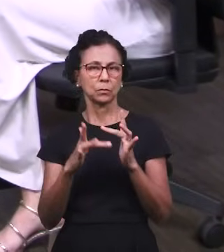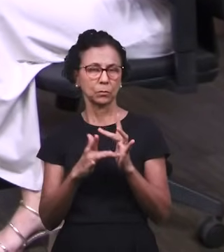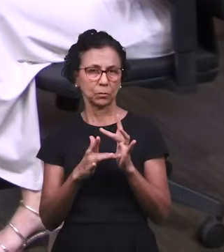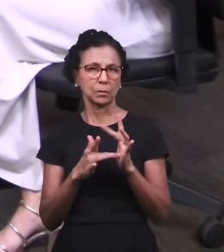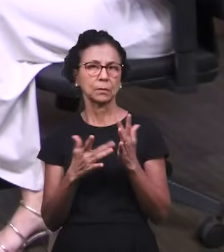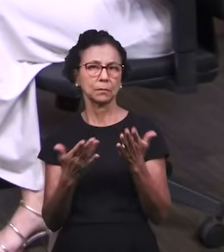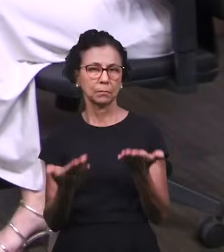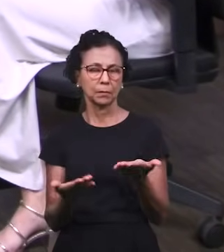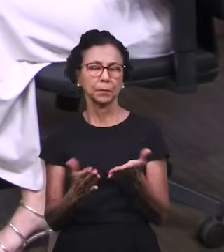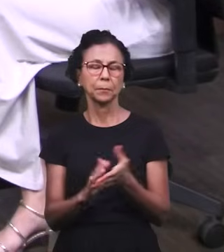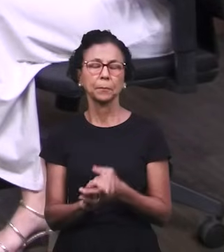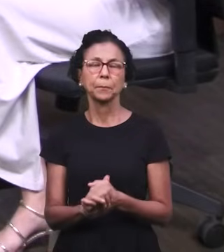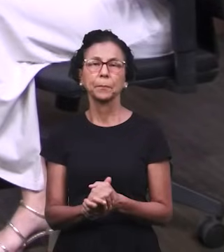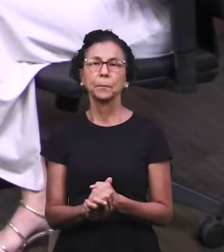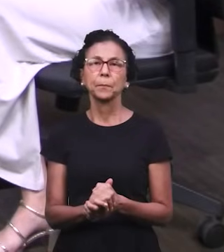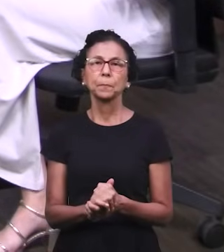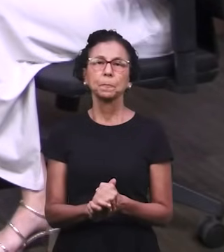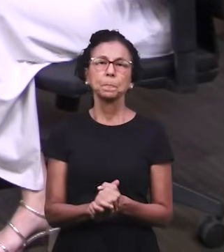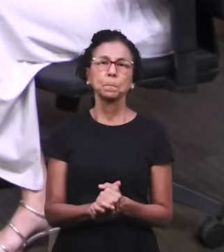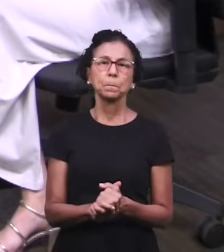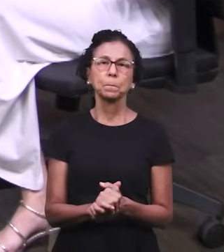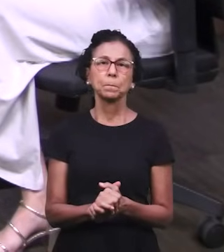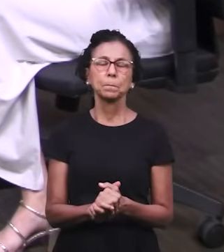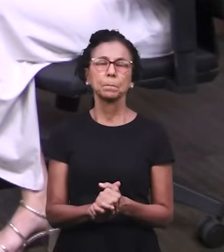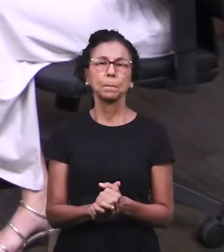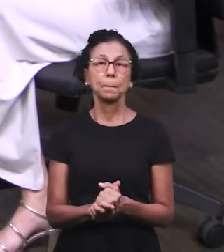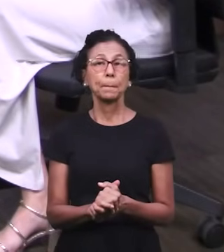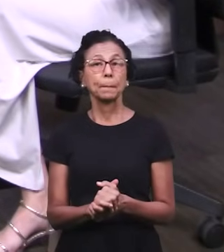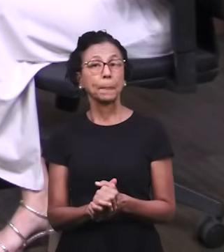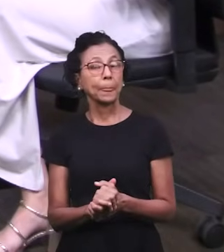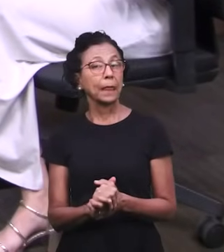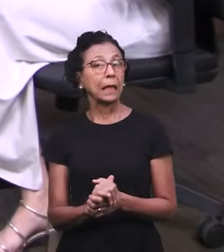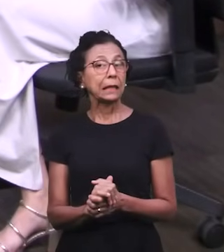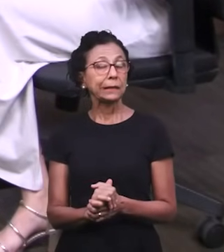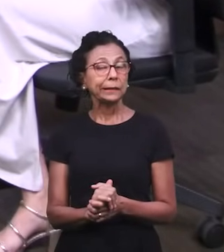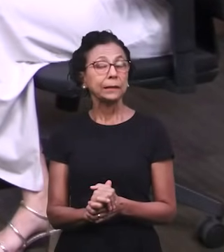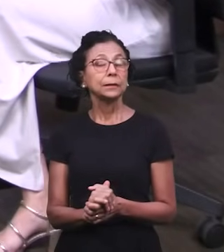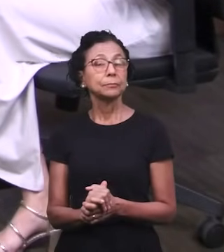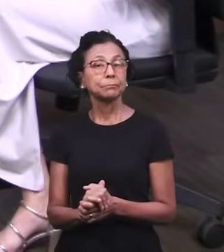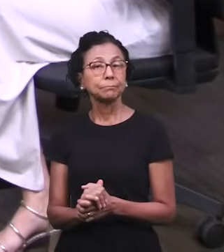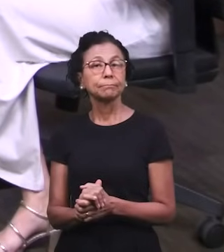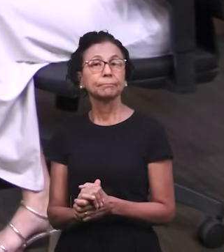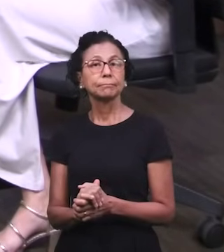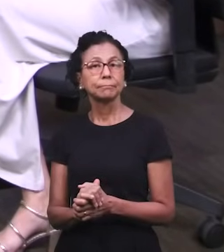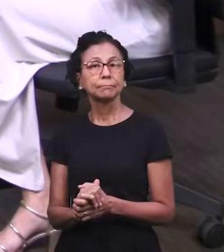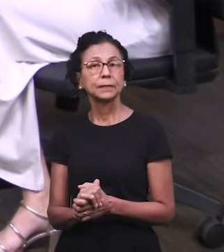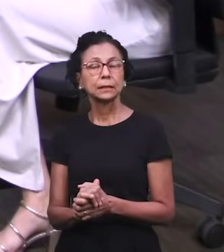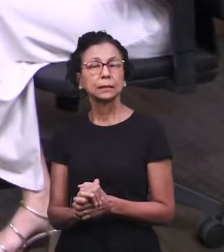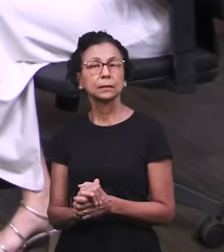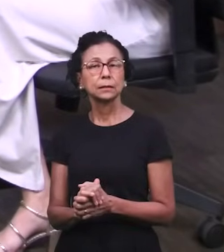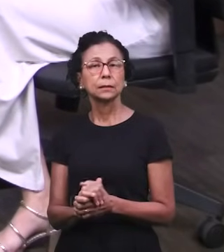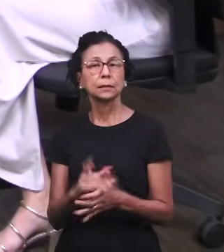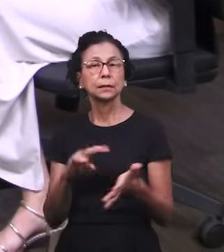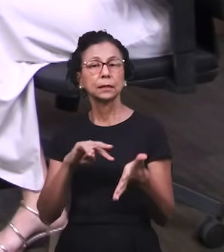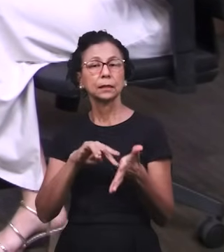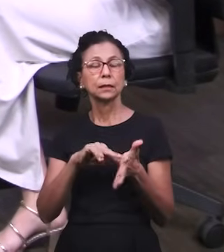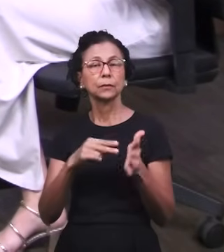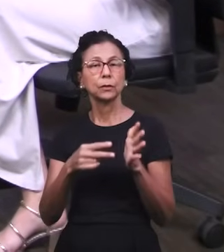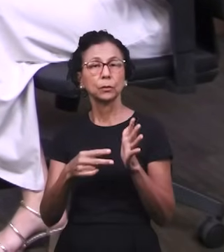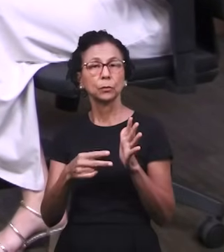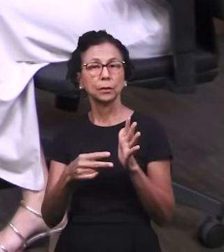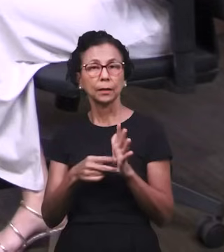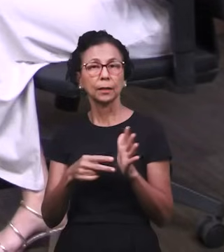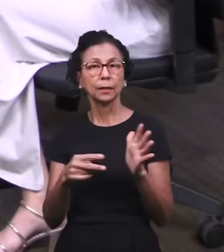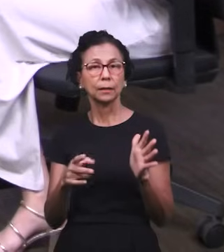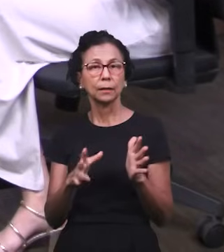Senhor com esse momento, né? Então, lá no Gênesis, eu tive um pastor que ele dizia assim: o Gênesis é